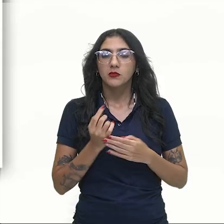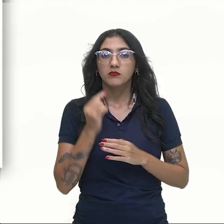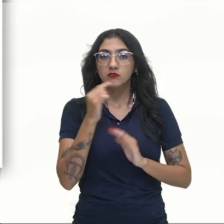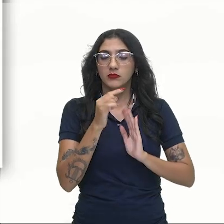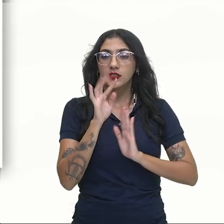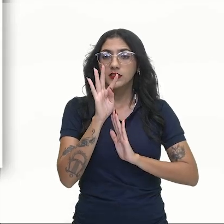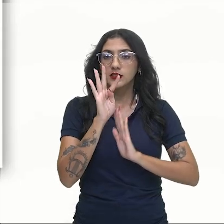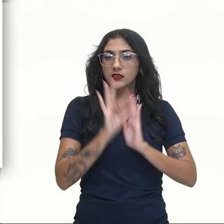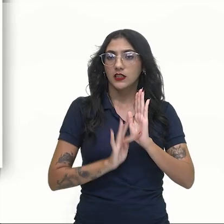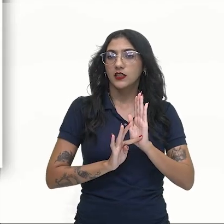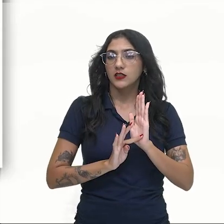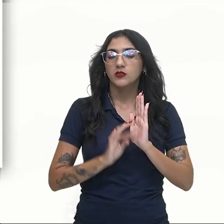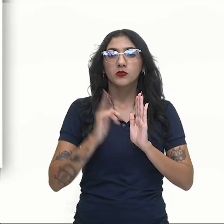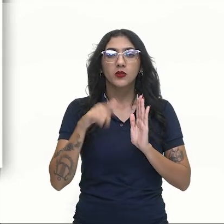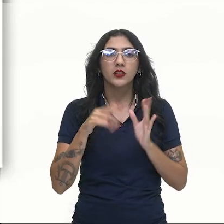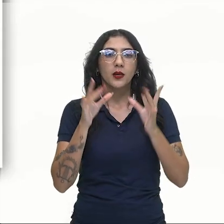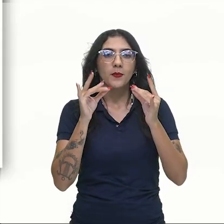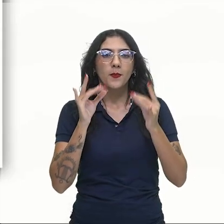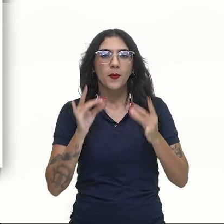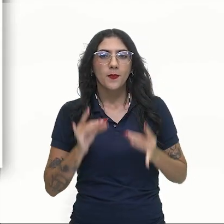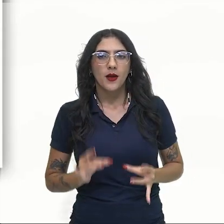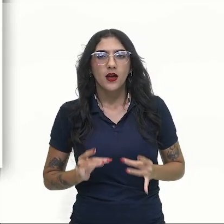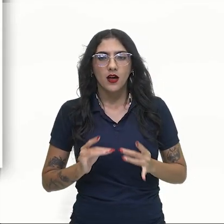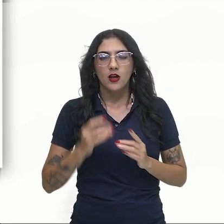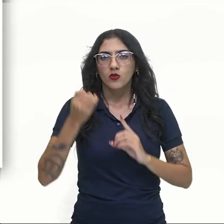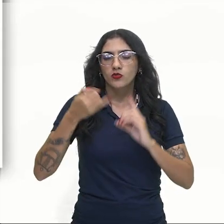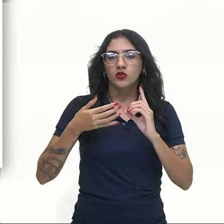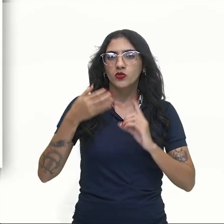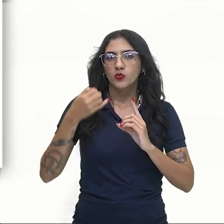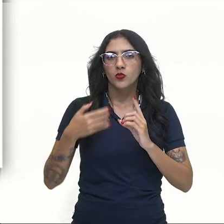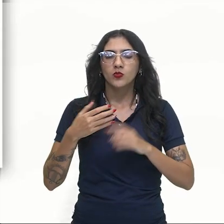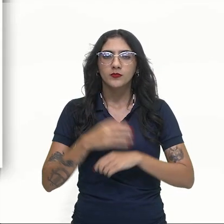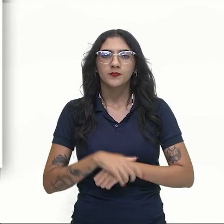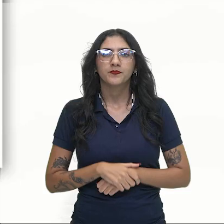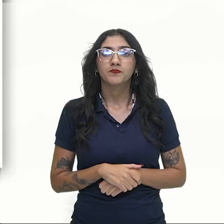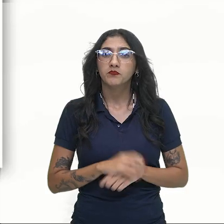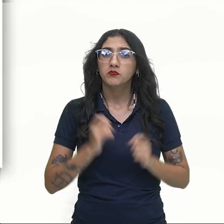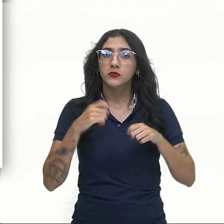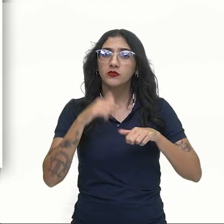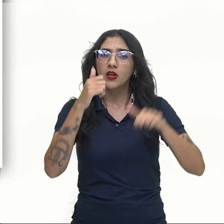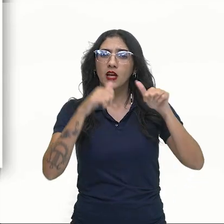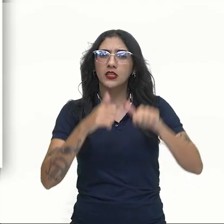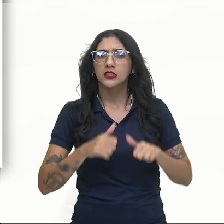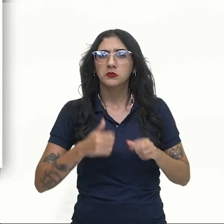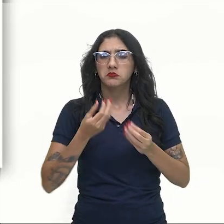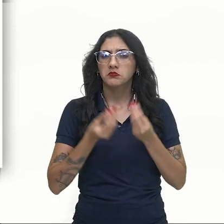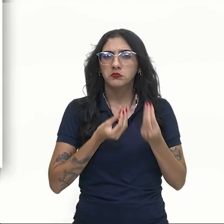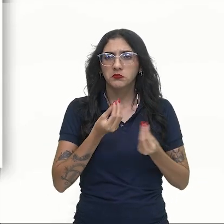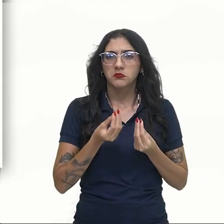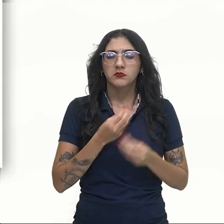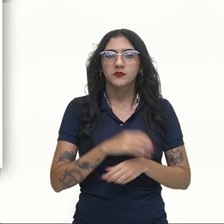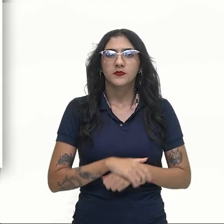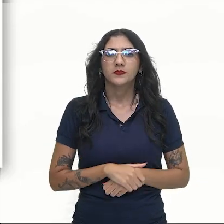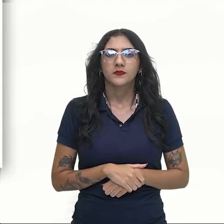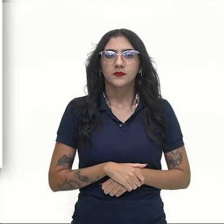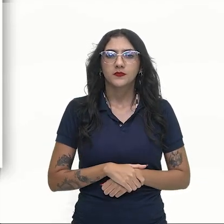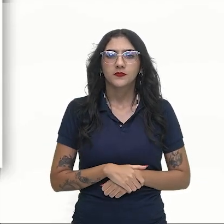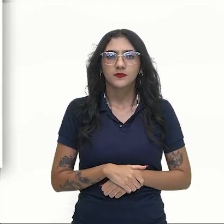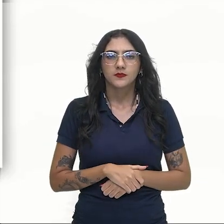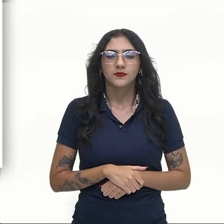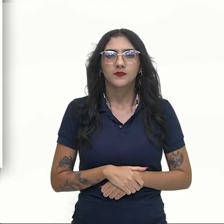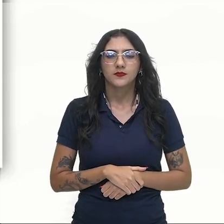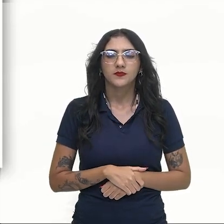aí, é um discurso, né, nós podemos analisar da seguinte forma. Vamos lá